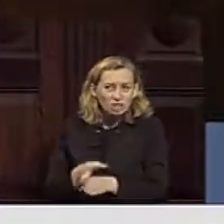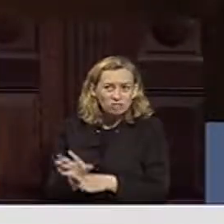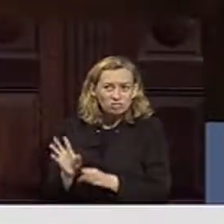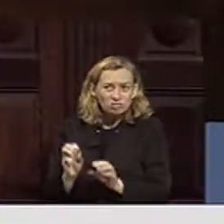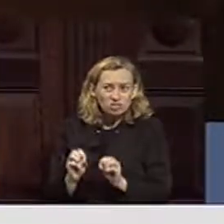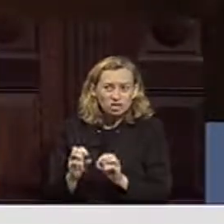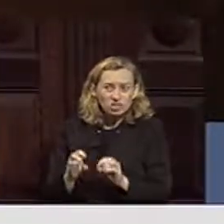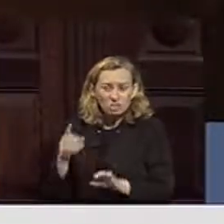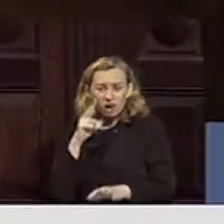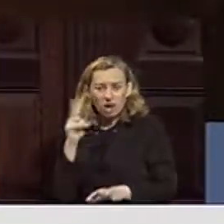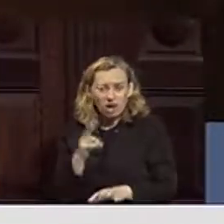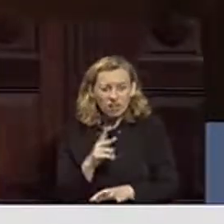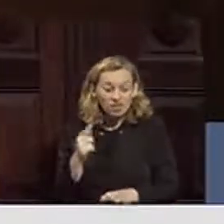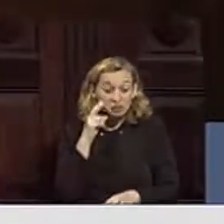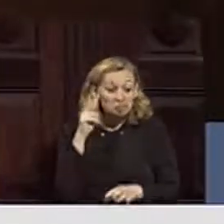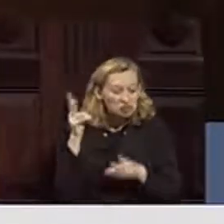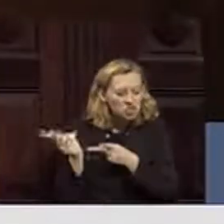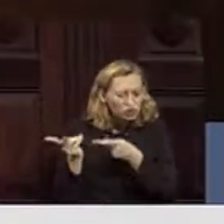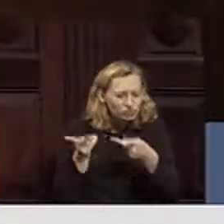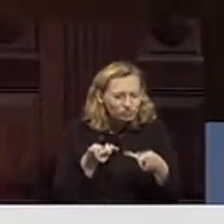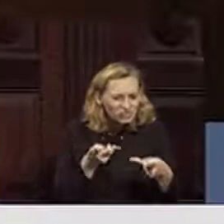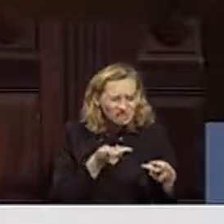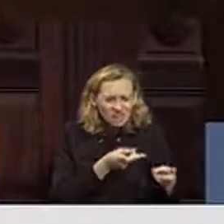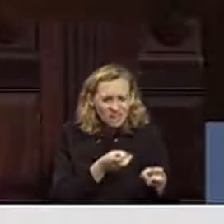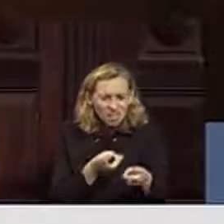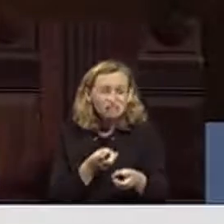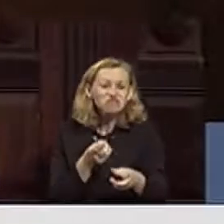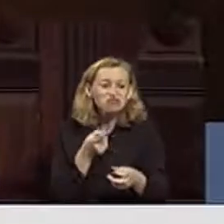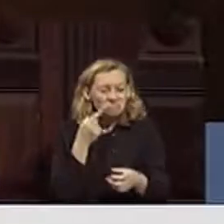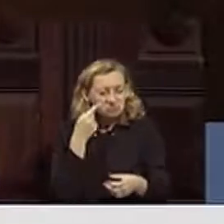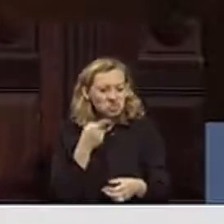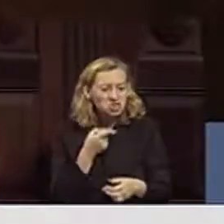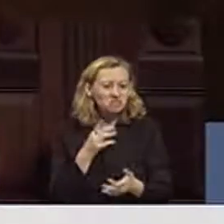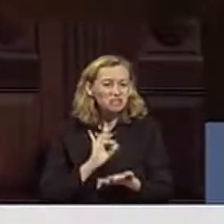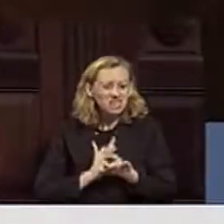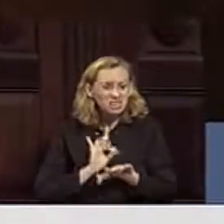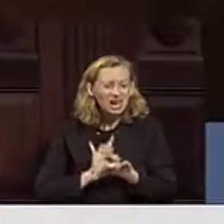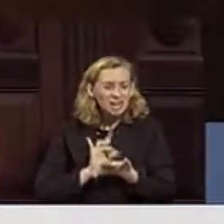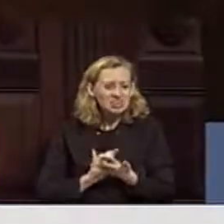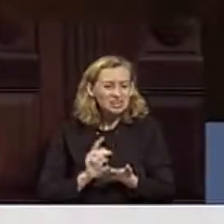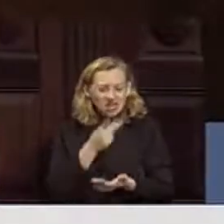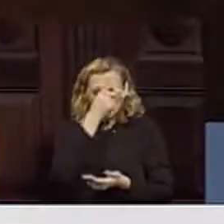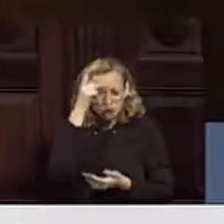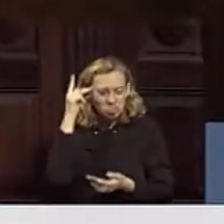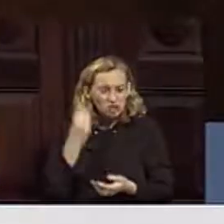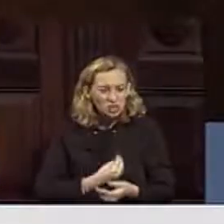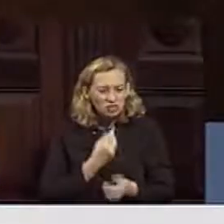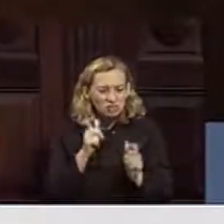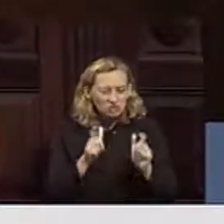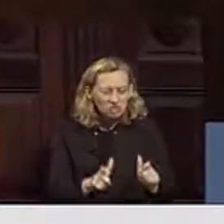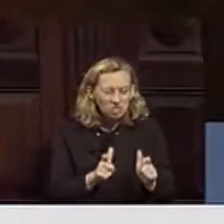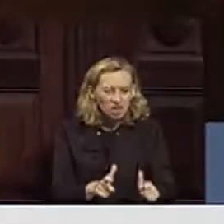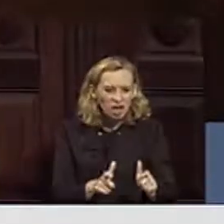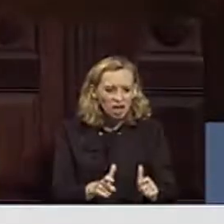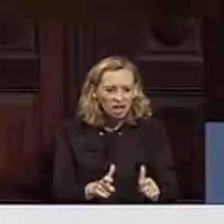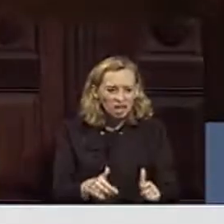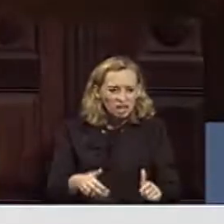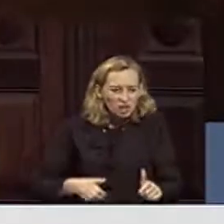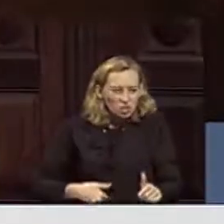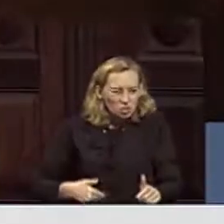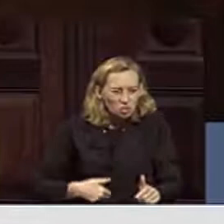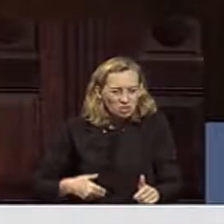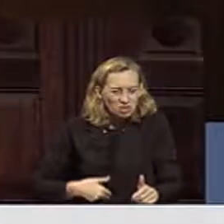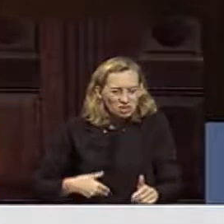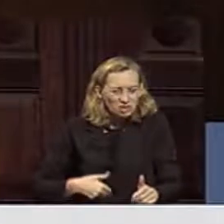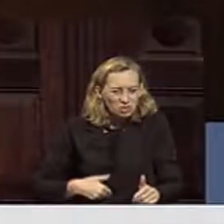Confirmaram a nossa avaliação de que aqueles pacientes estavam com alimentação